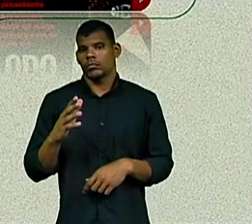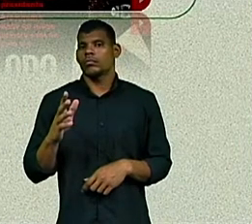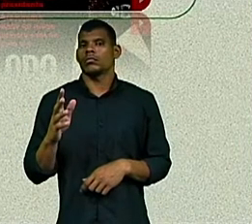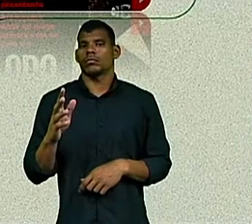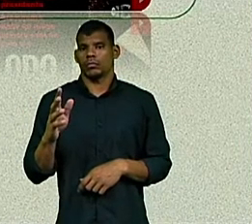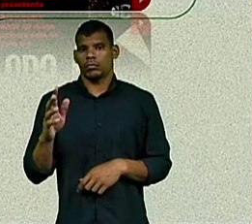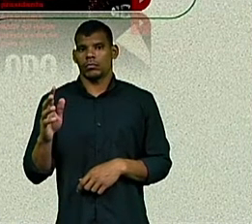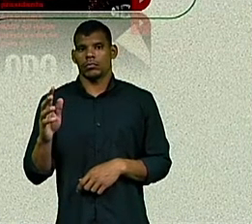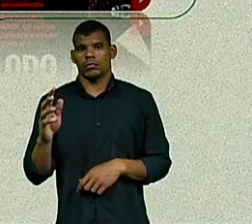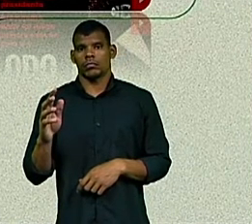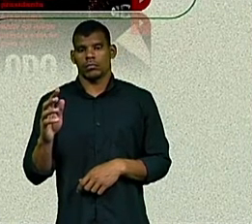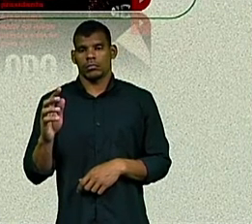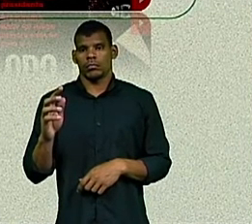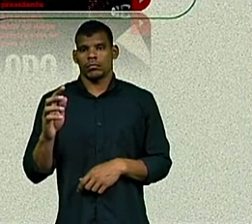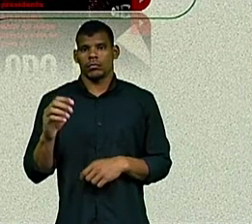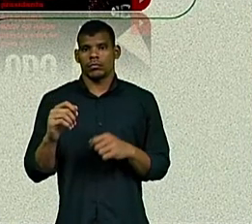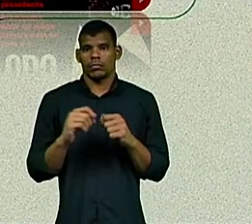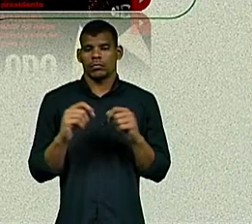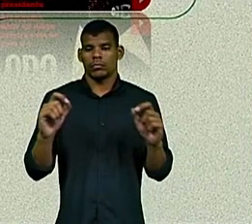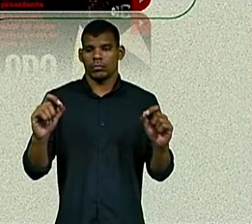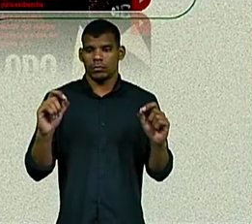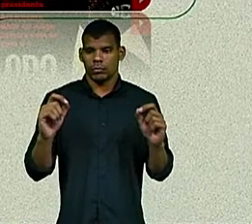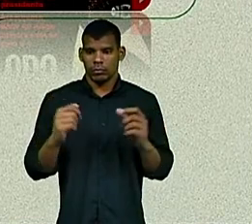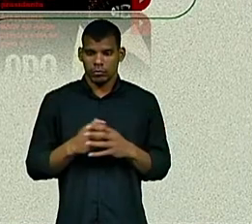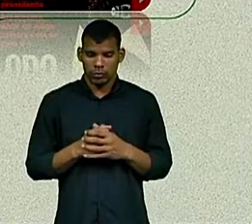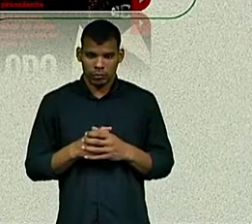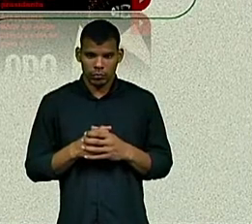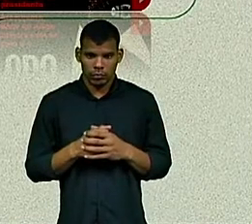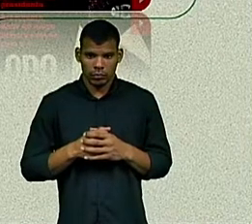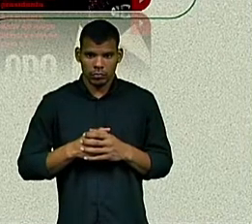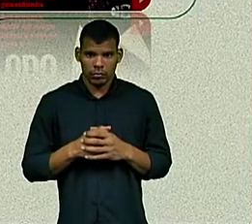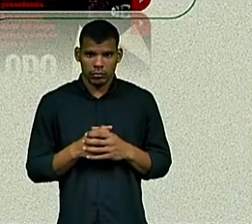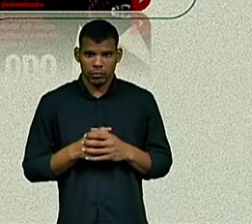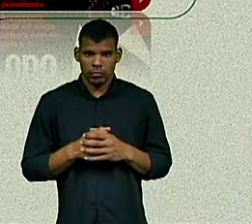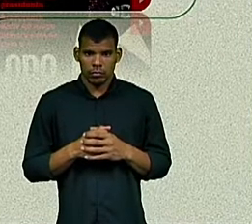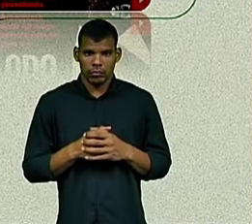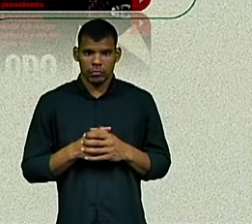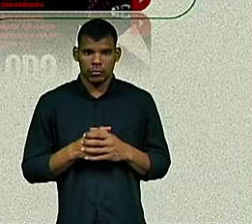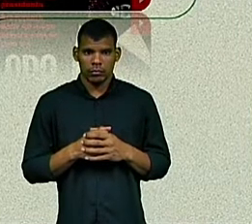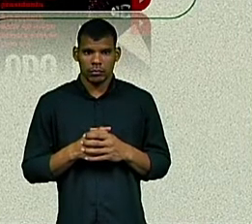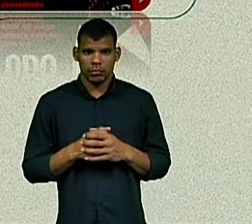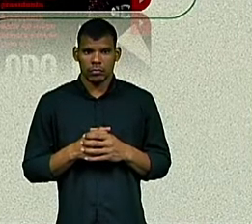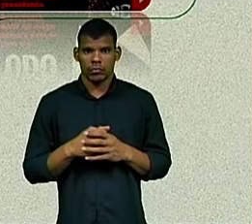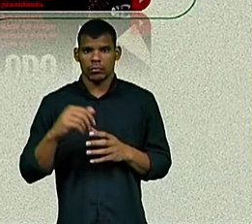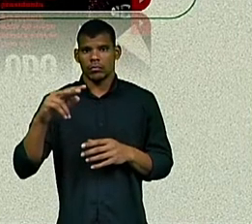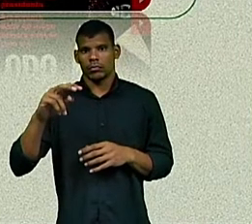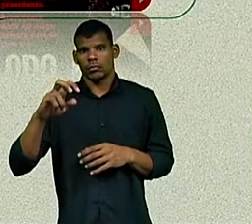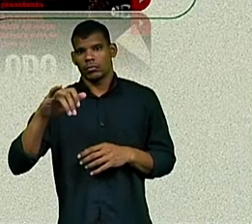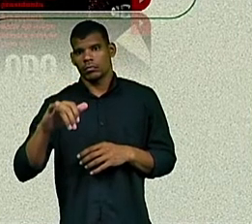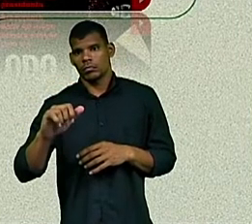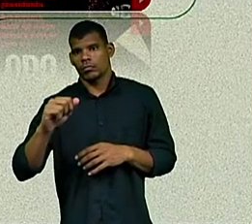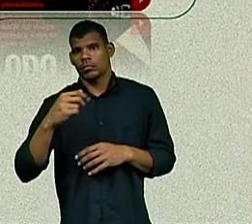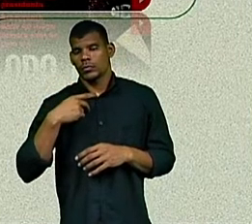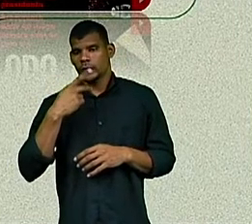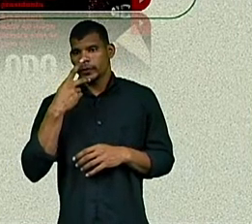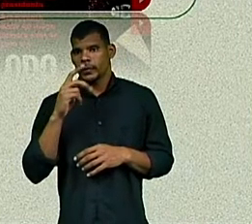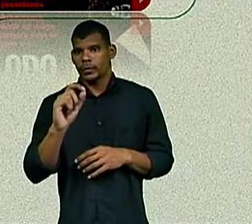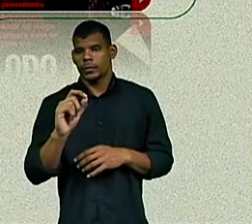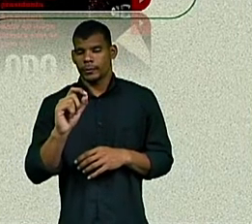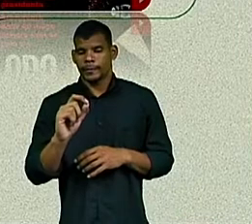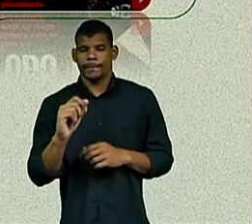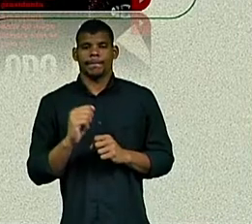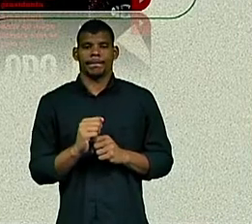ele né mandou uma né um recadinho para revista Veja E aí disse assim olha